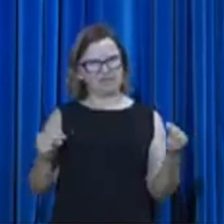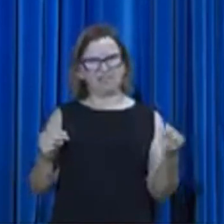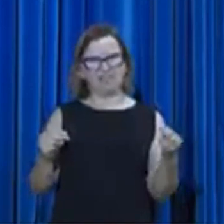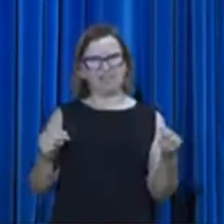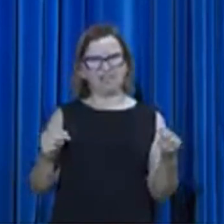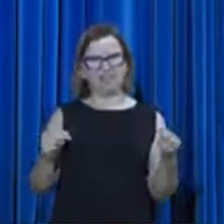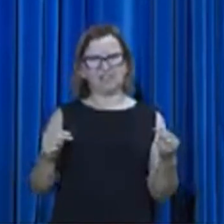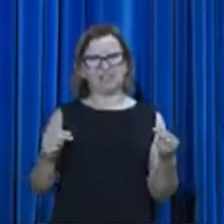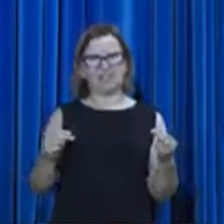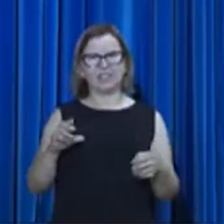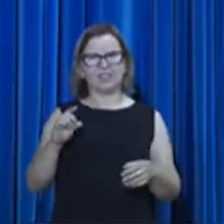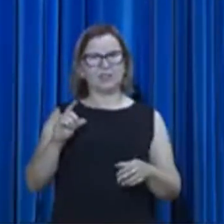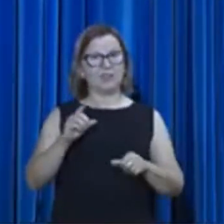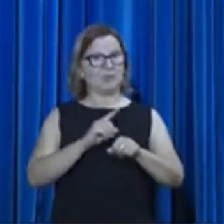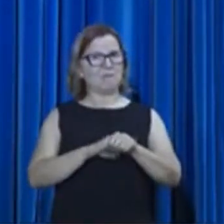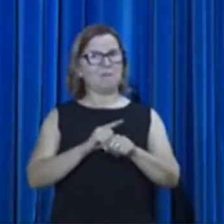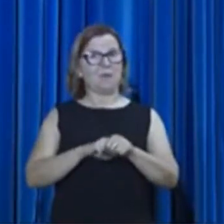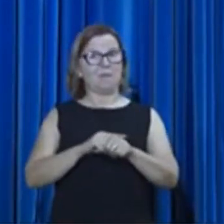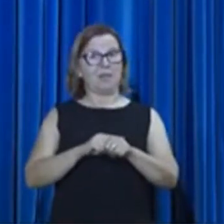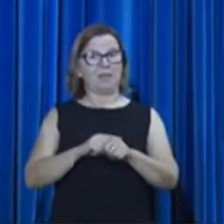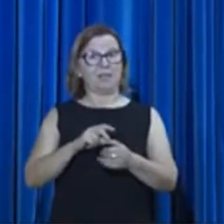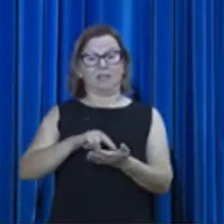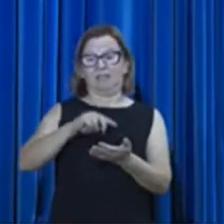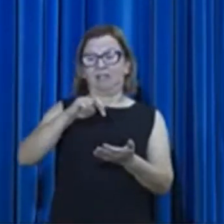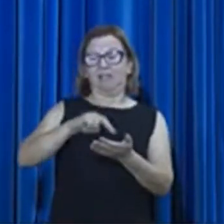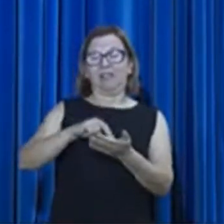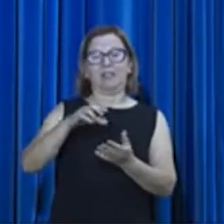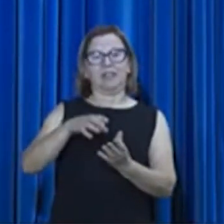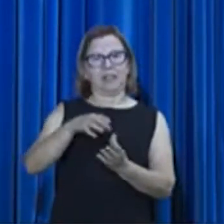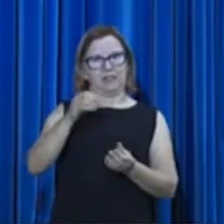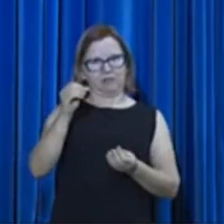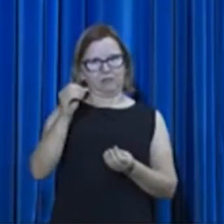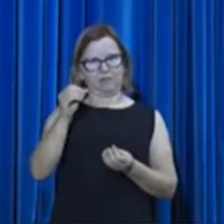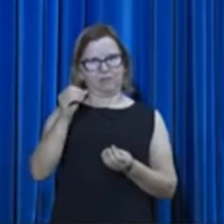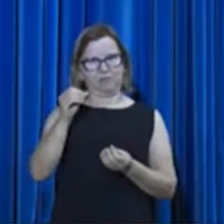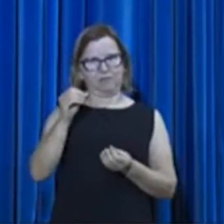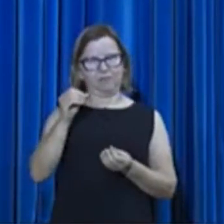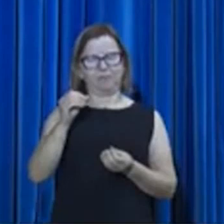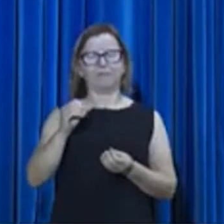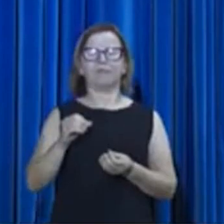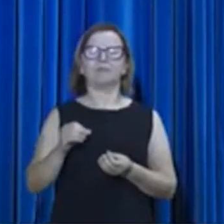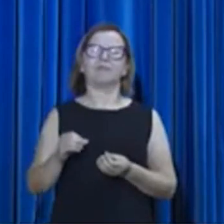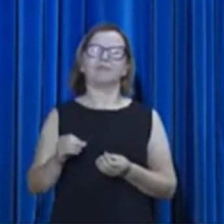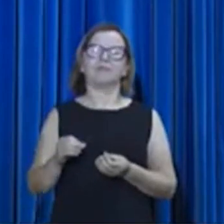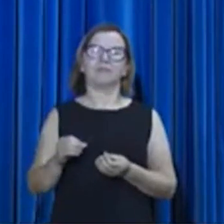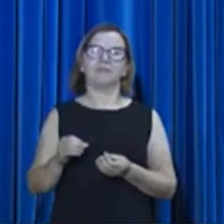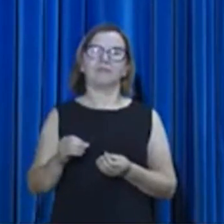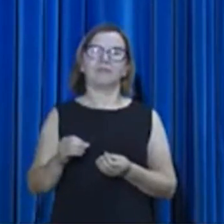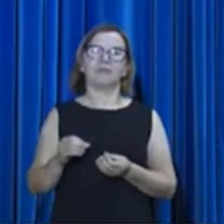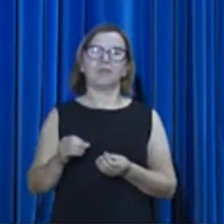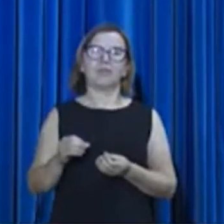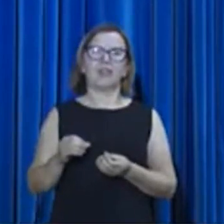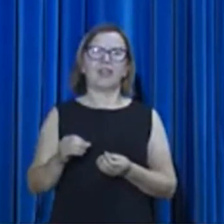um momento de êxtase na alma. Que muitas vezes nós dizemos que isso é